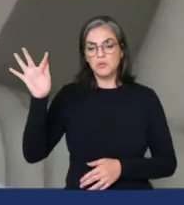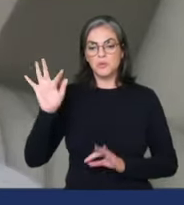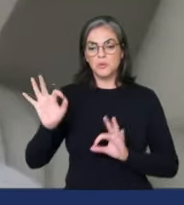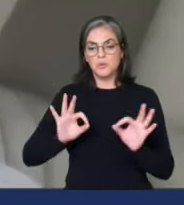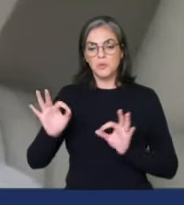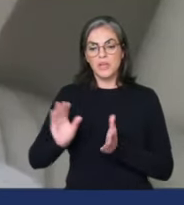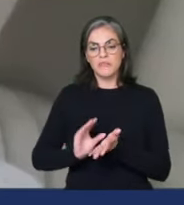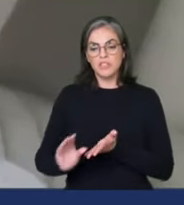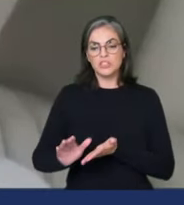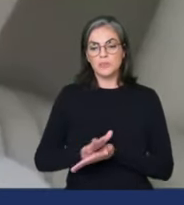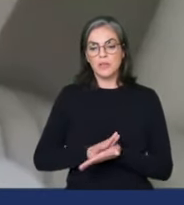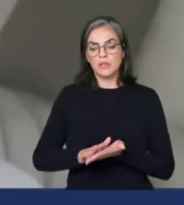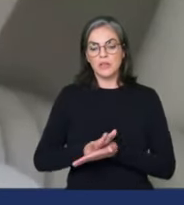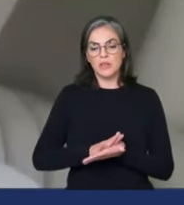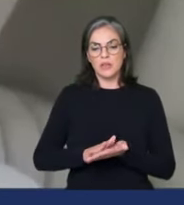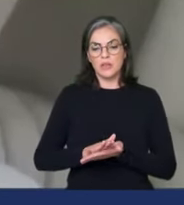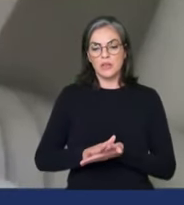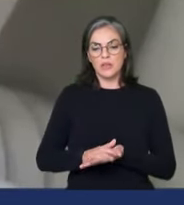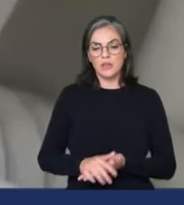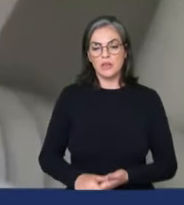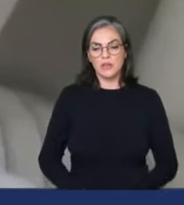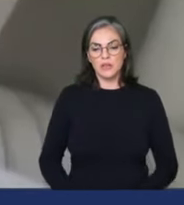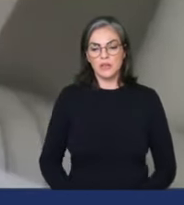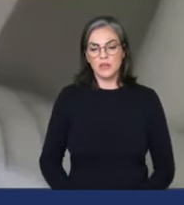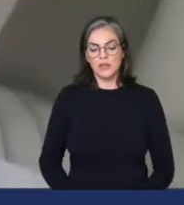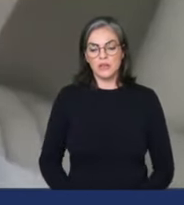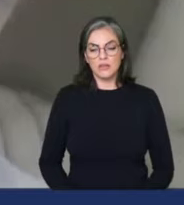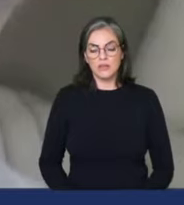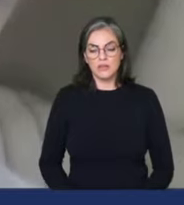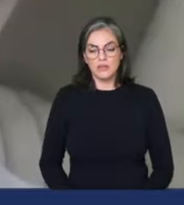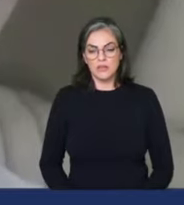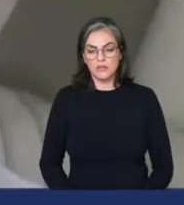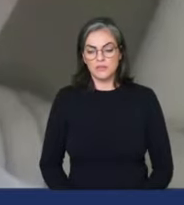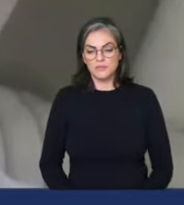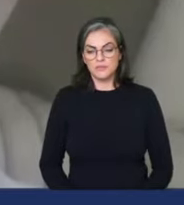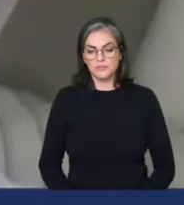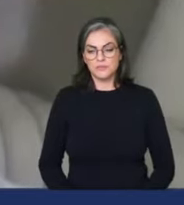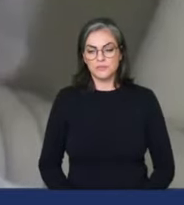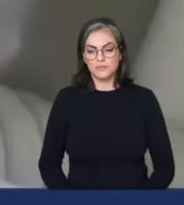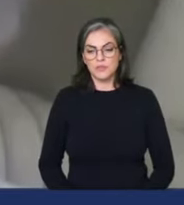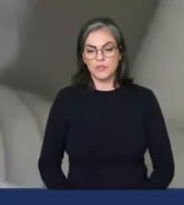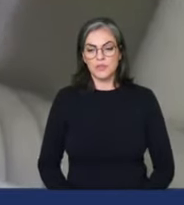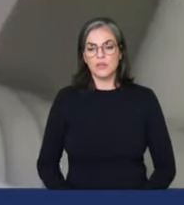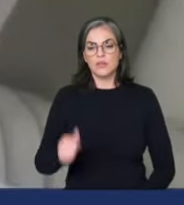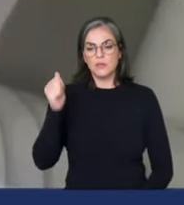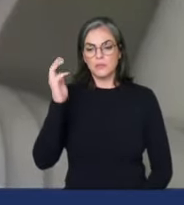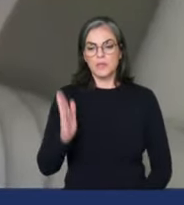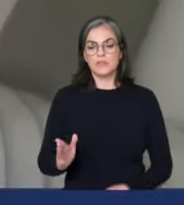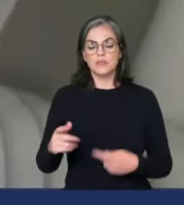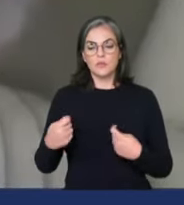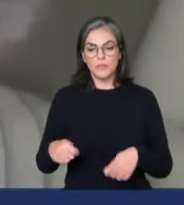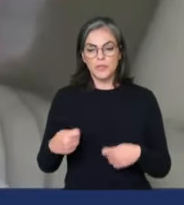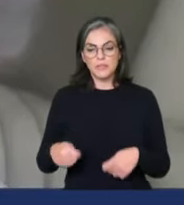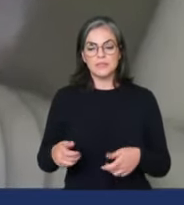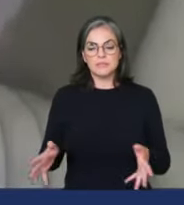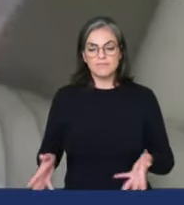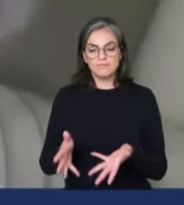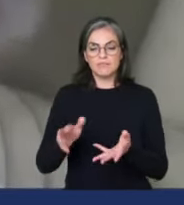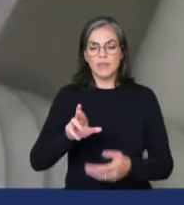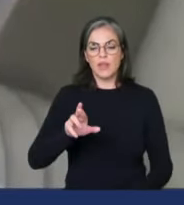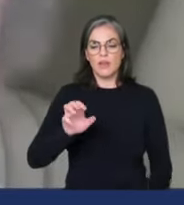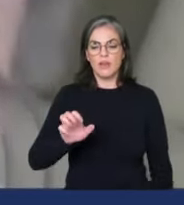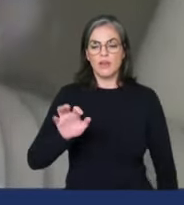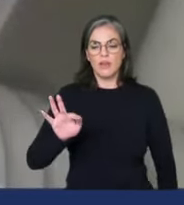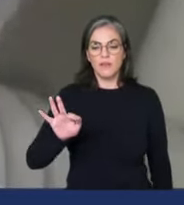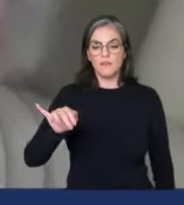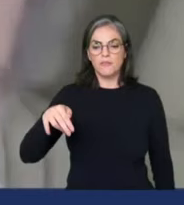lá, segundo o trem de refino da Abreu e Lima, que é pouquíssimo. Então, o Brasil precisa investir em refino. Para investir em refino, tem